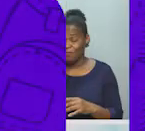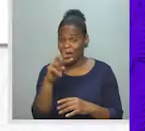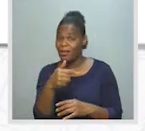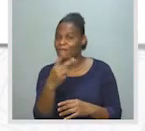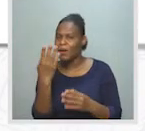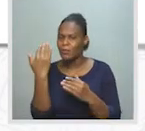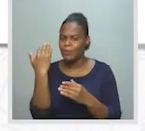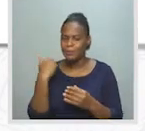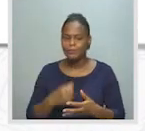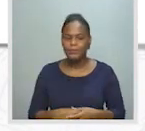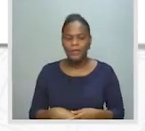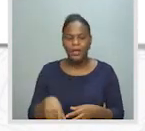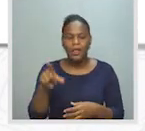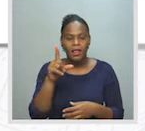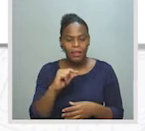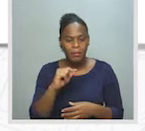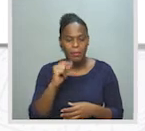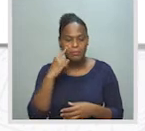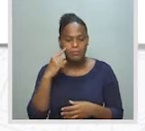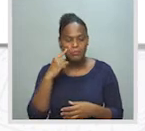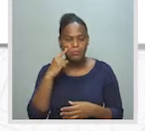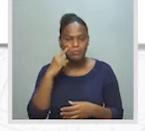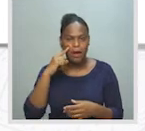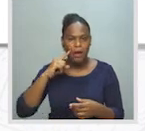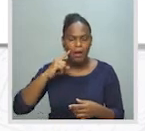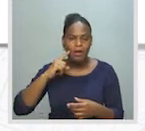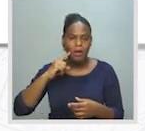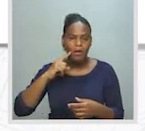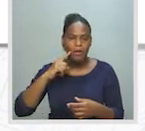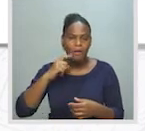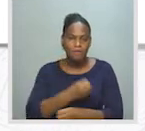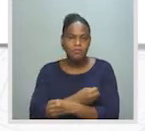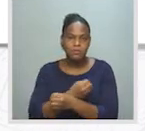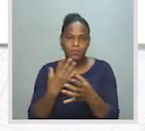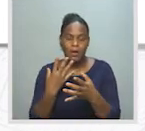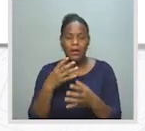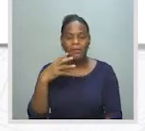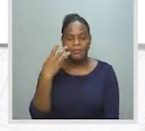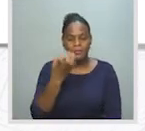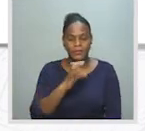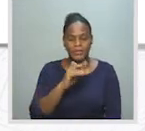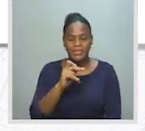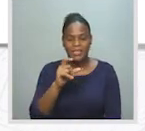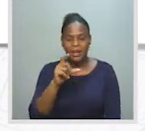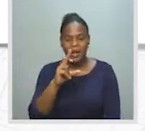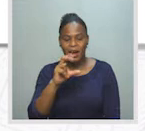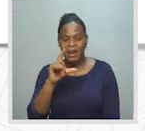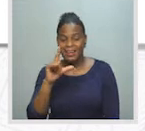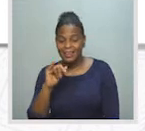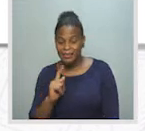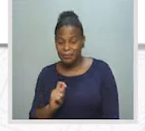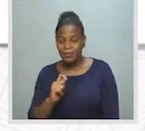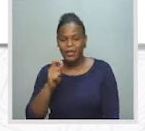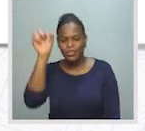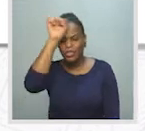O massacre do Charlie Hebdo, jornal satírico, janeiro de 2015, também em